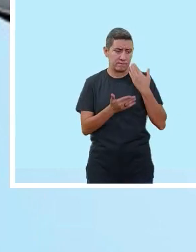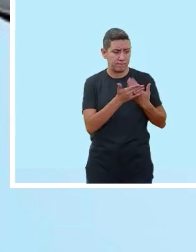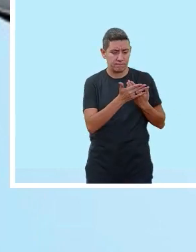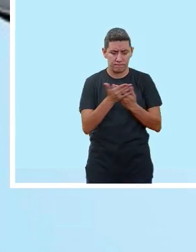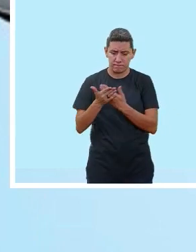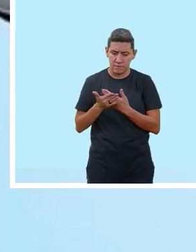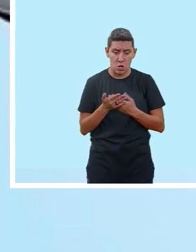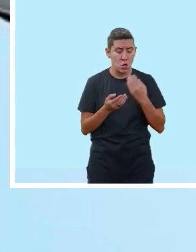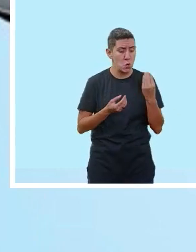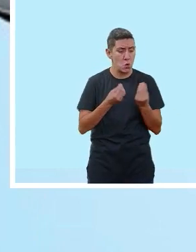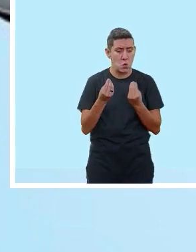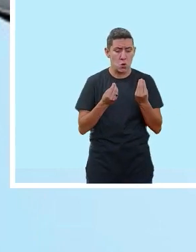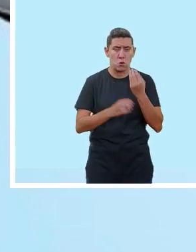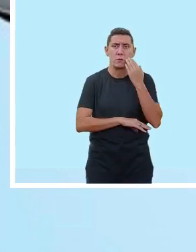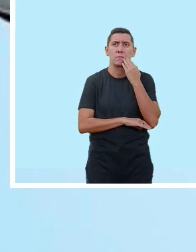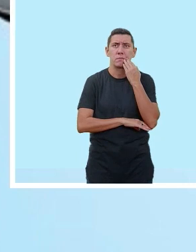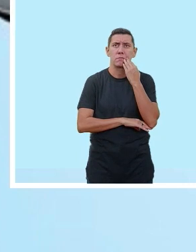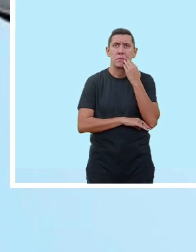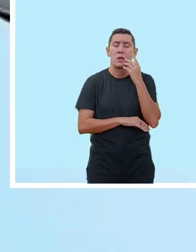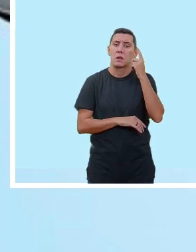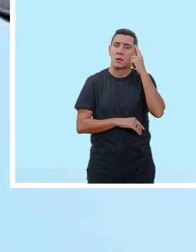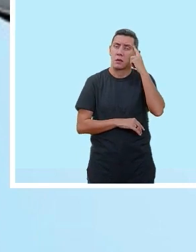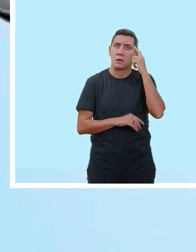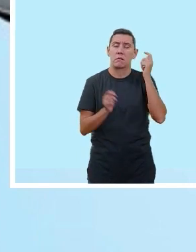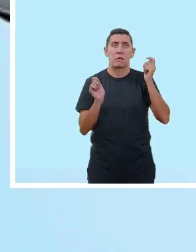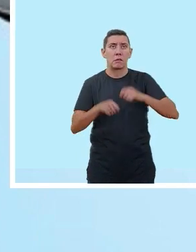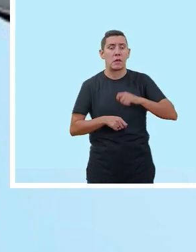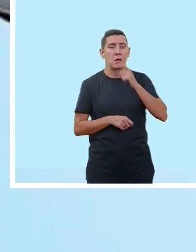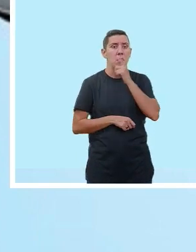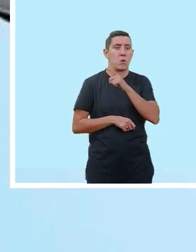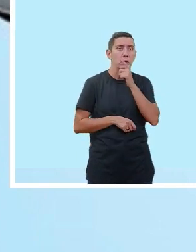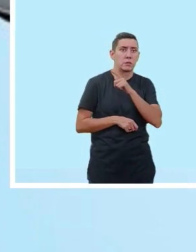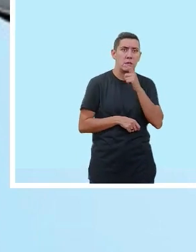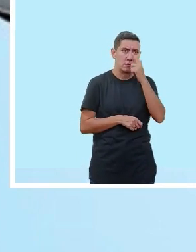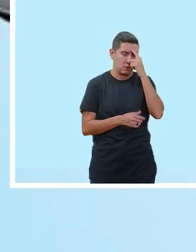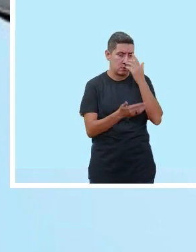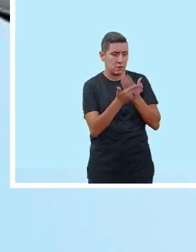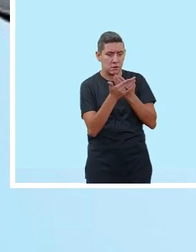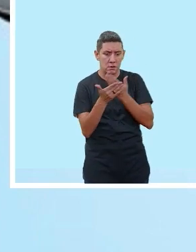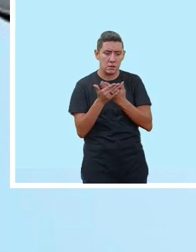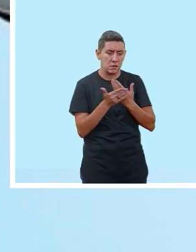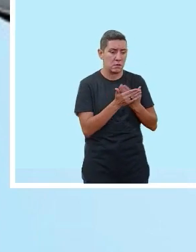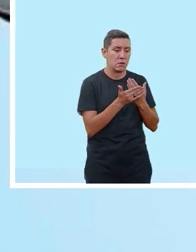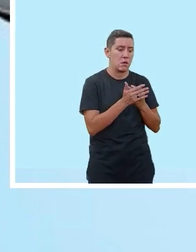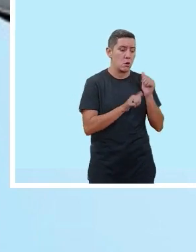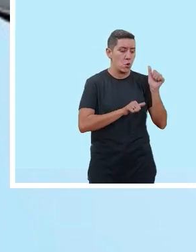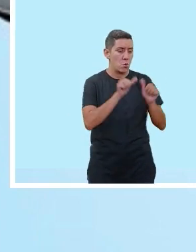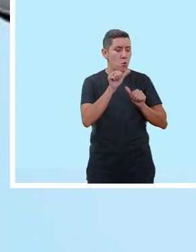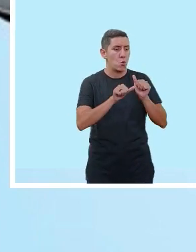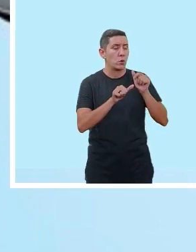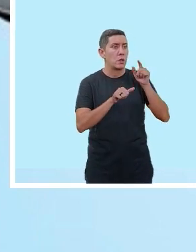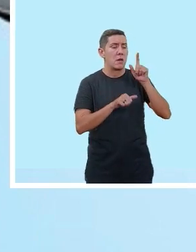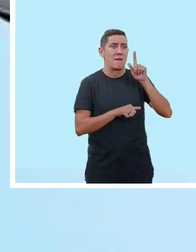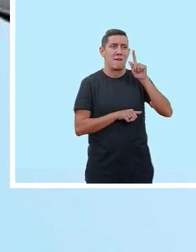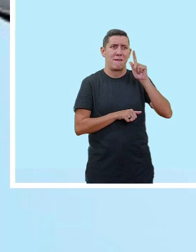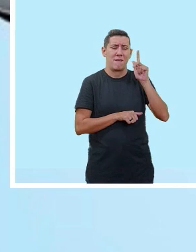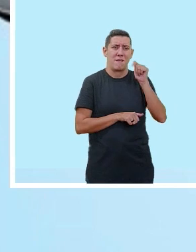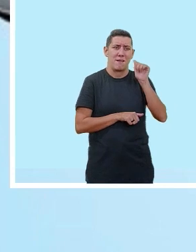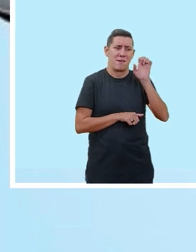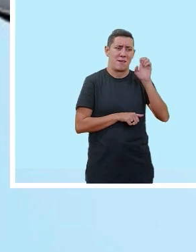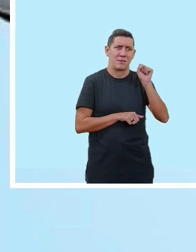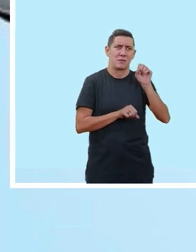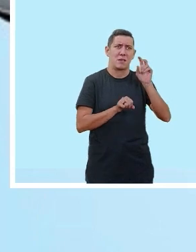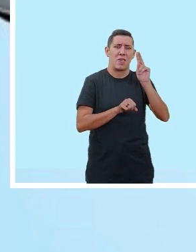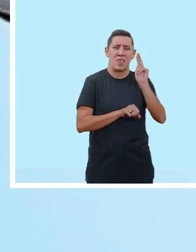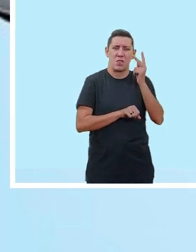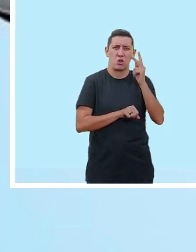hidrogênio ele permita com que você estoque, né, com que você consiga armazenar essa energia elétrica que é gerada das